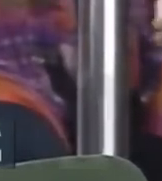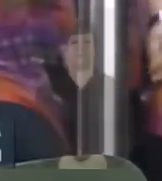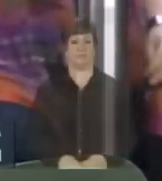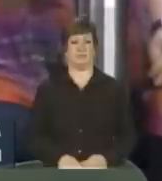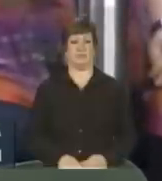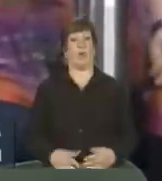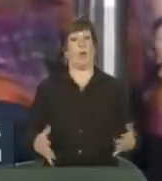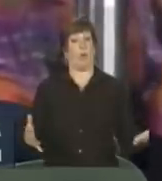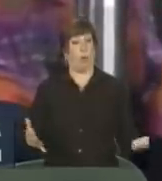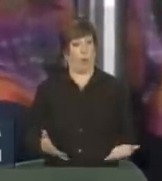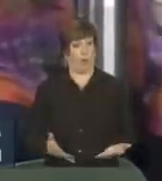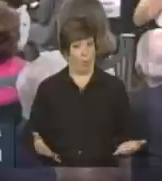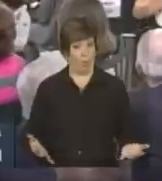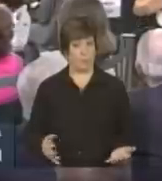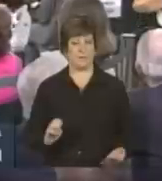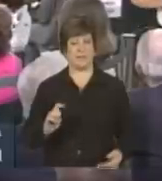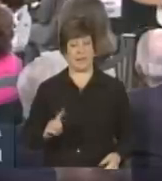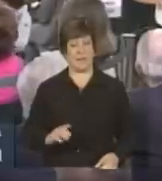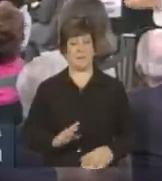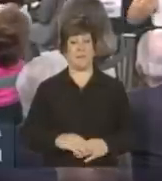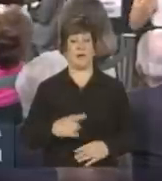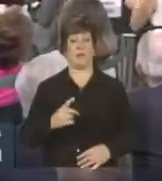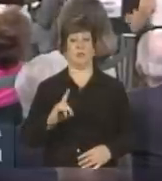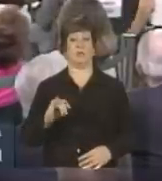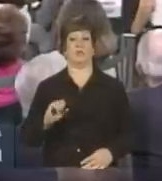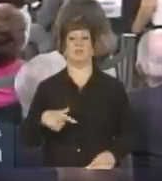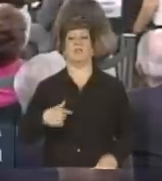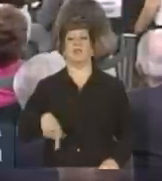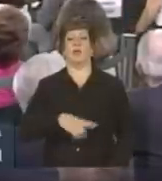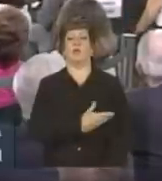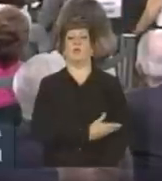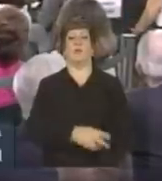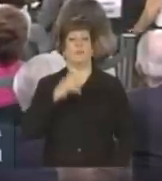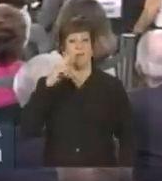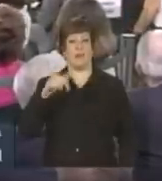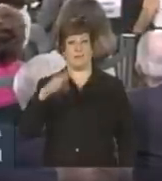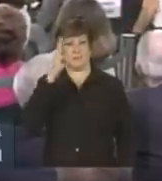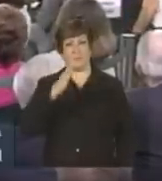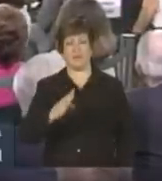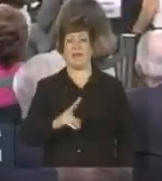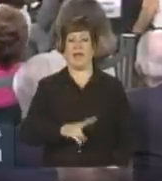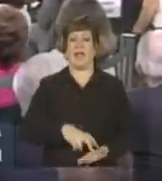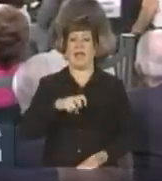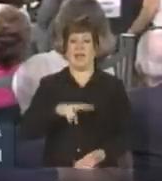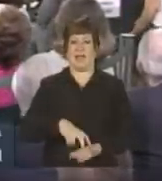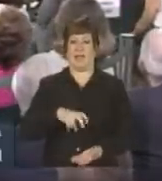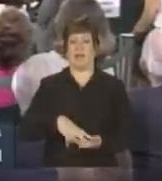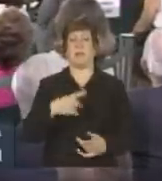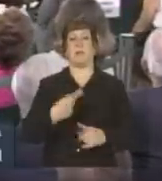Hoje é mais um dos dias em que a gente tem se habituado a viver no Brasil de muita alegria por se tratar de um dia